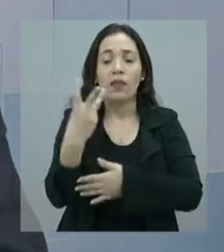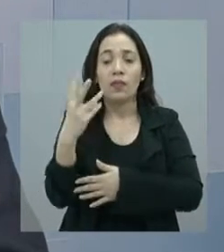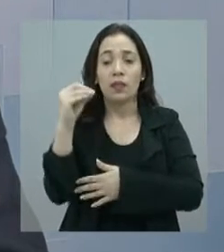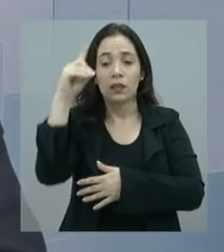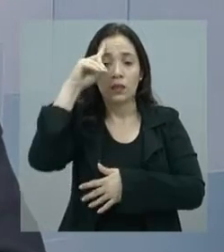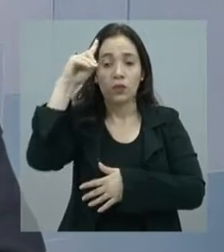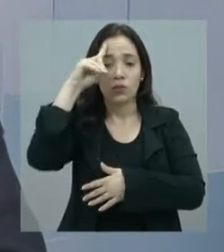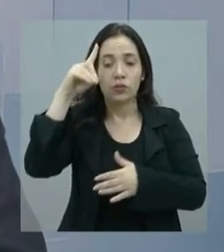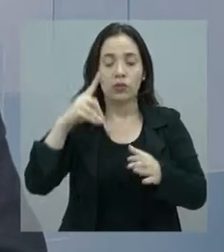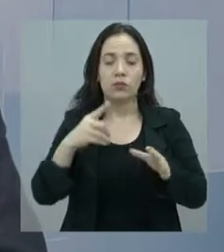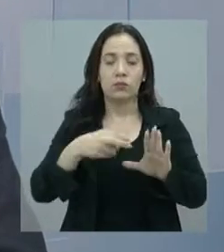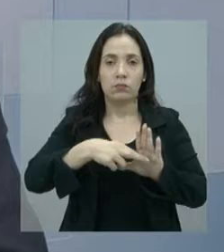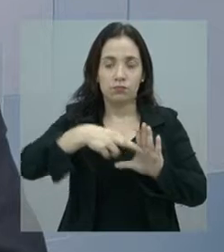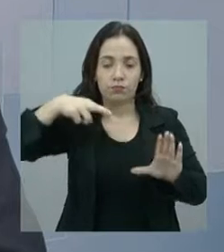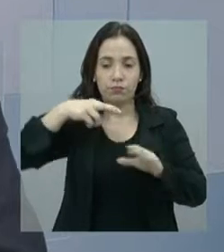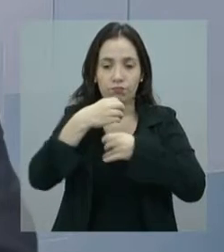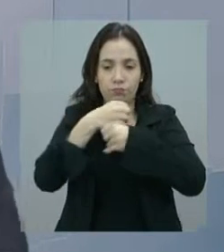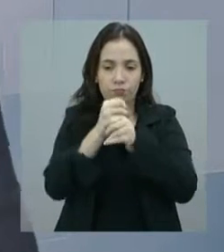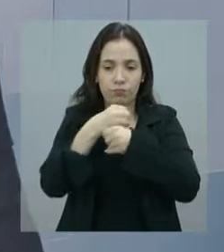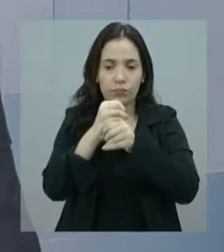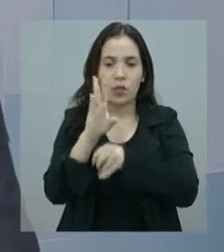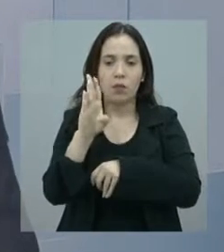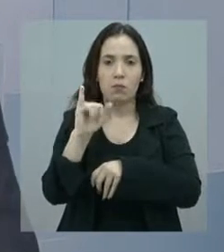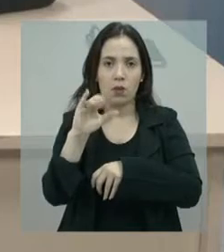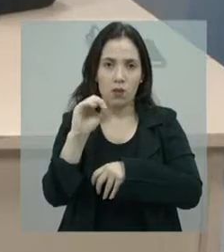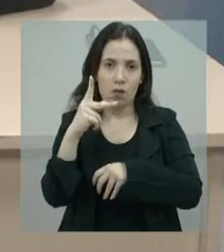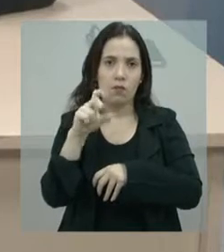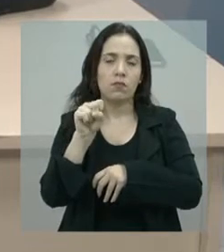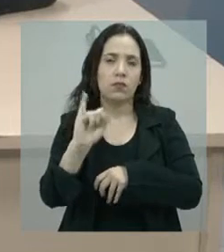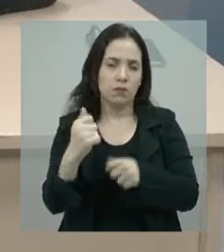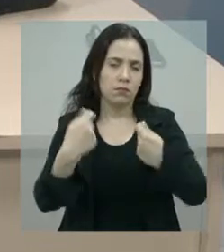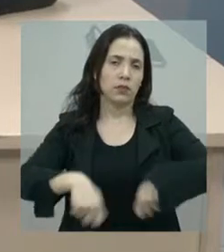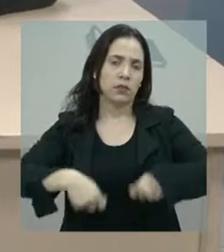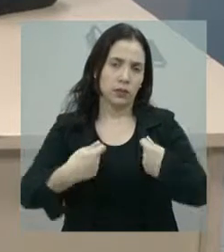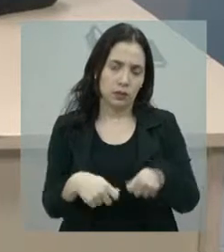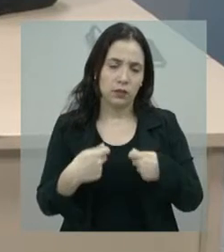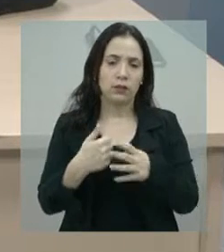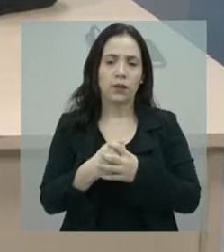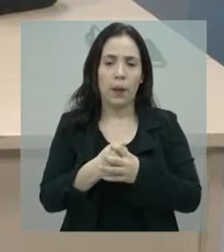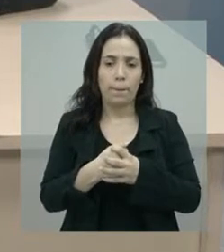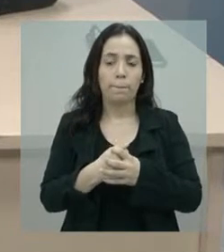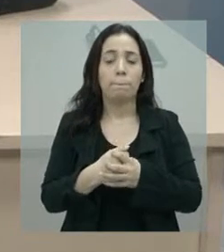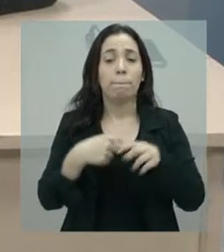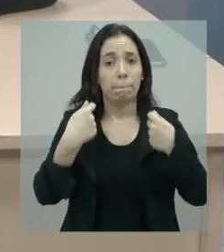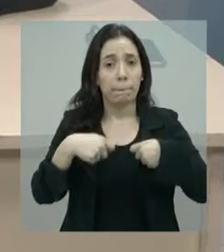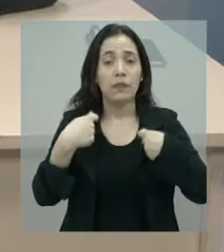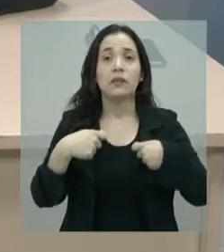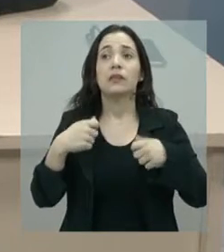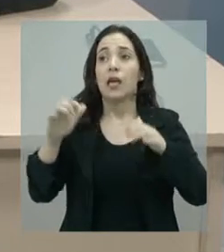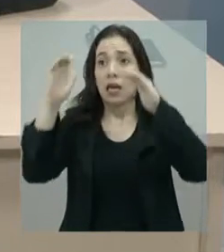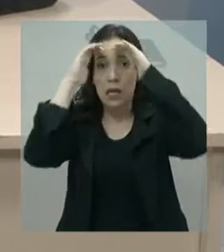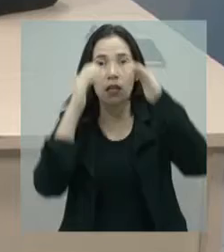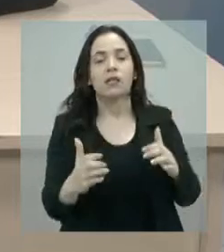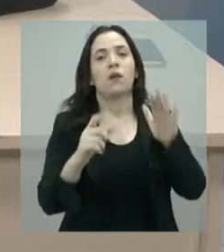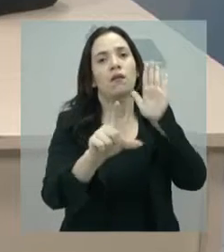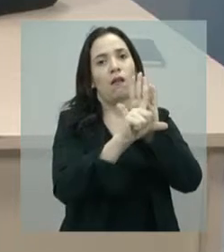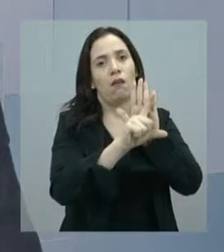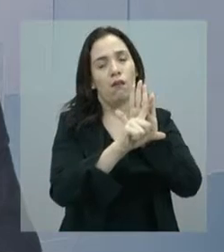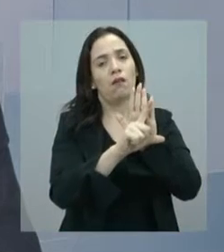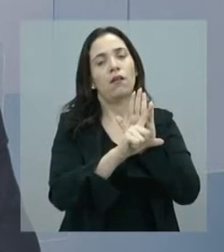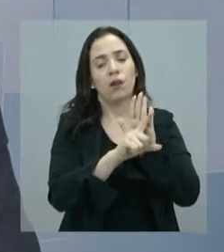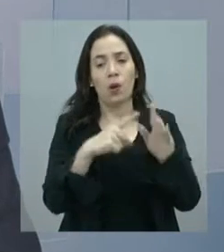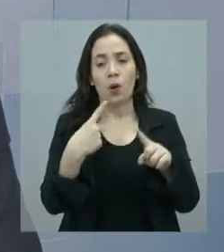Agora precisamos fazer que cumpra. Agora ela cercou o problema, né? Cercou o problema. Agora precisa fazer que cumpra, porque, por exemplo, se você for